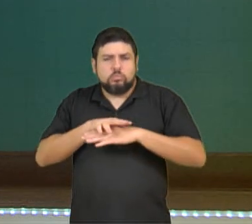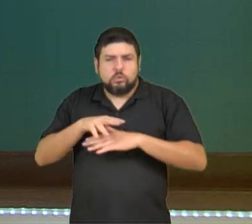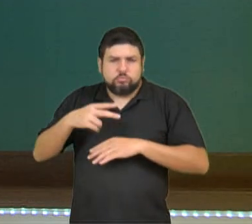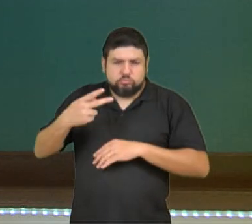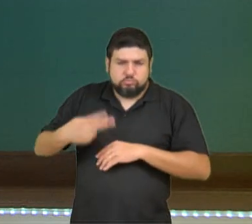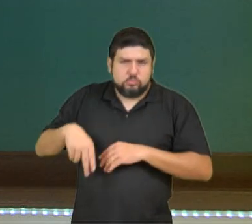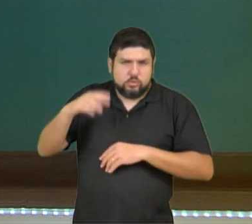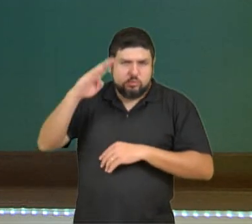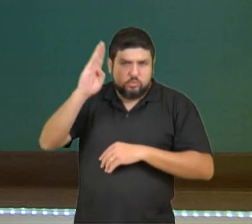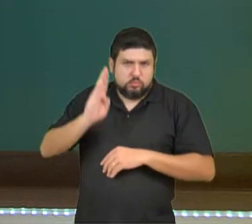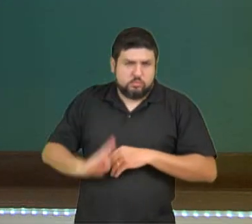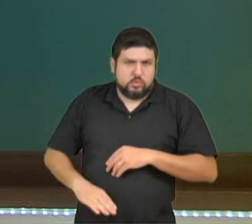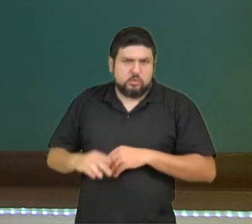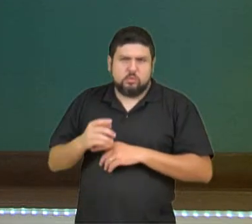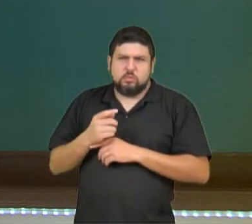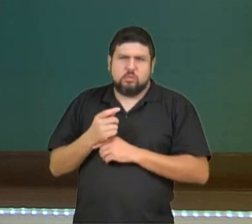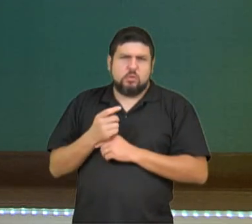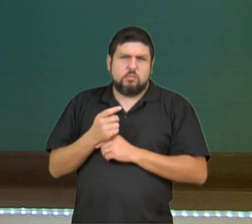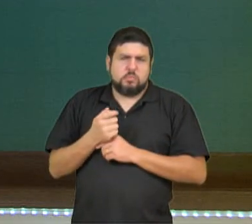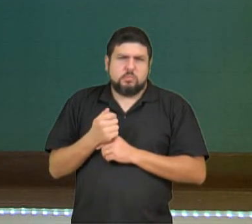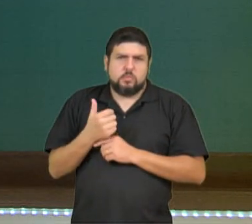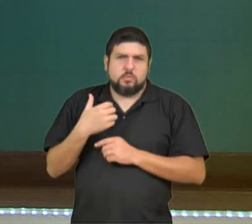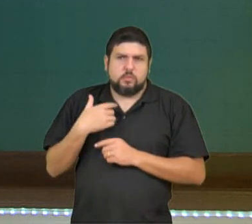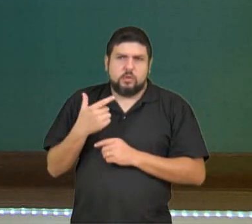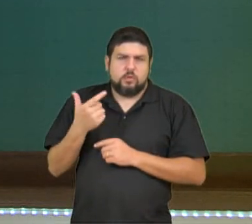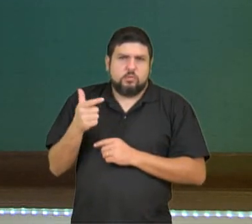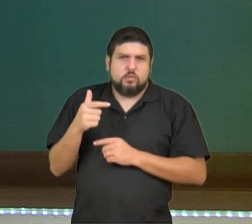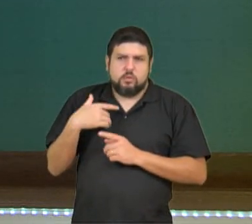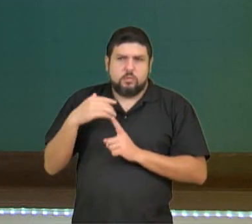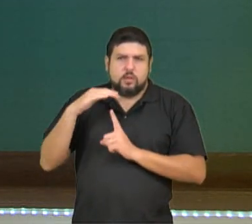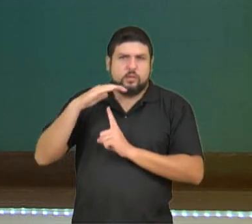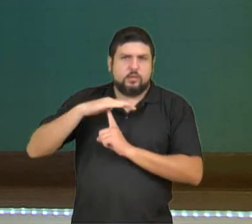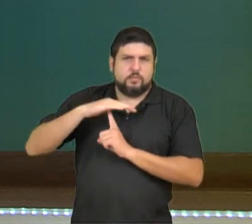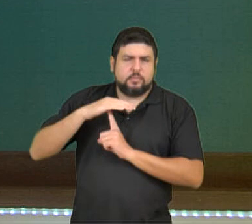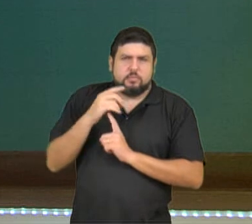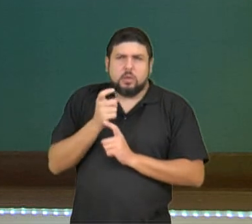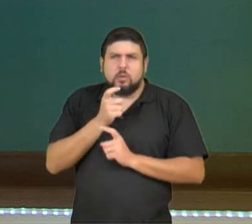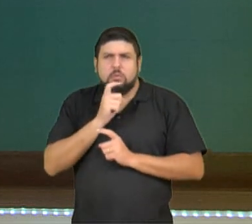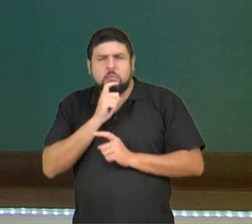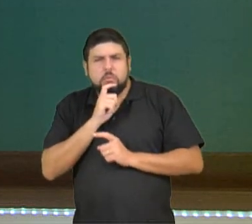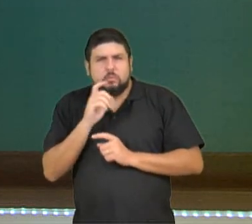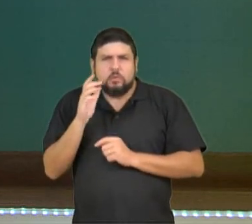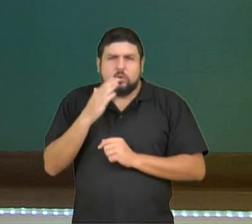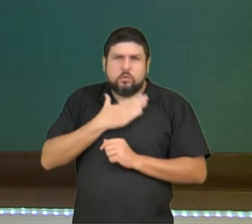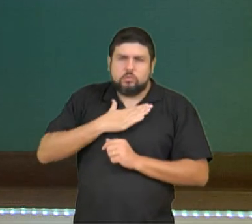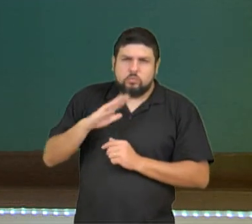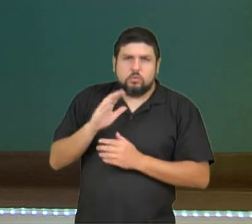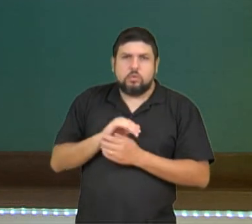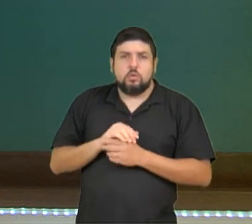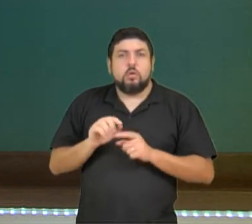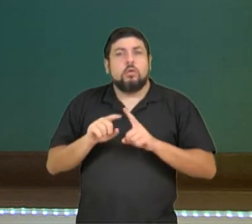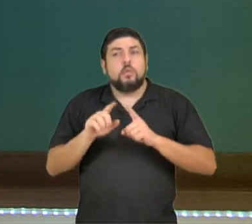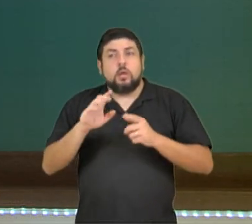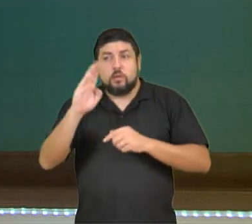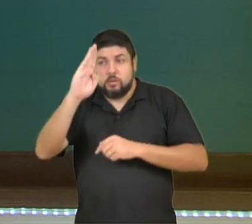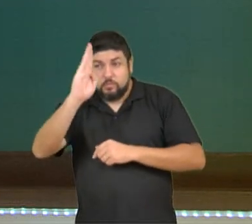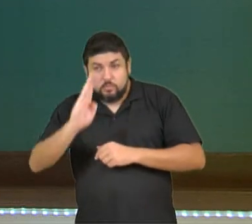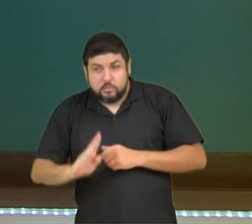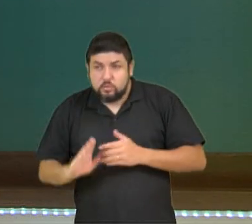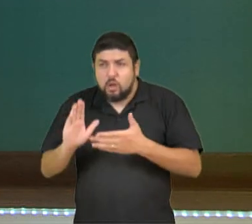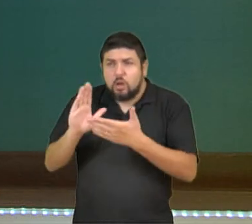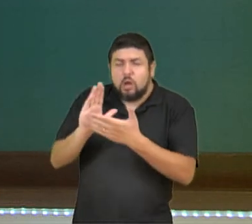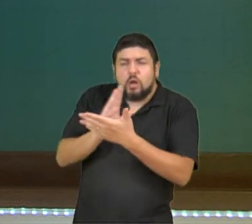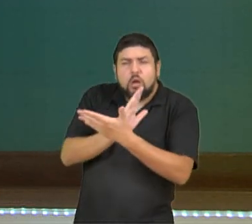porque esse inseto não gosta muito desse nosso clima aqui, tá? Mas, né, em algumas regiões do Brasil ainda